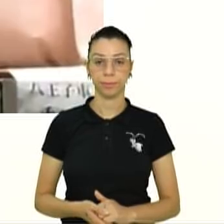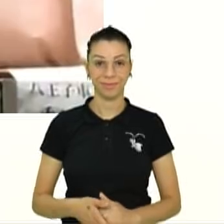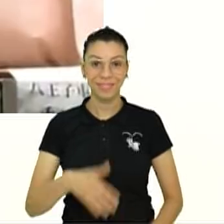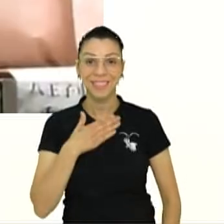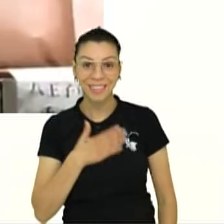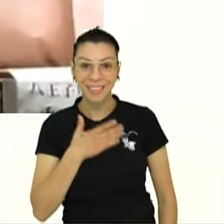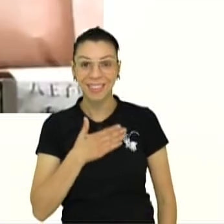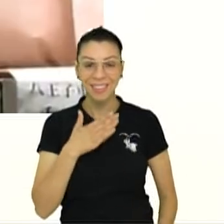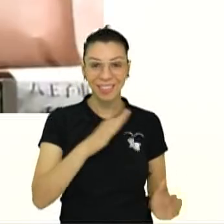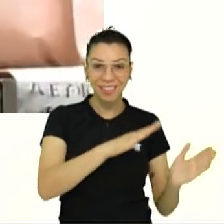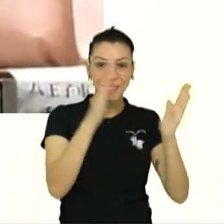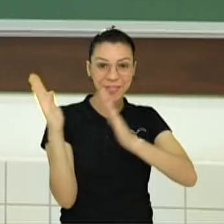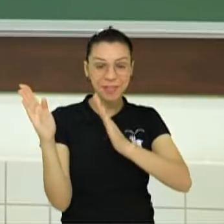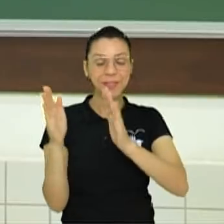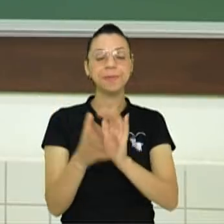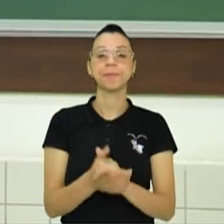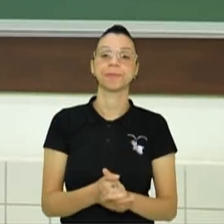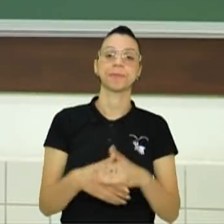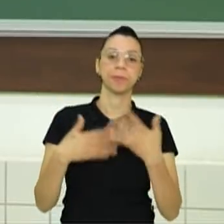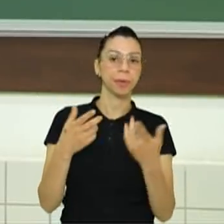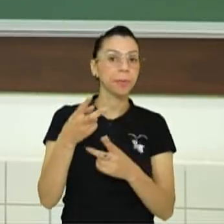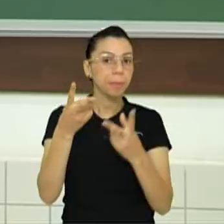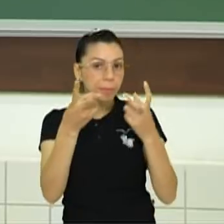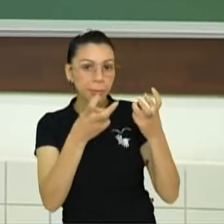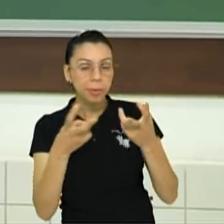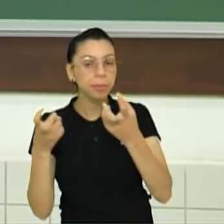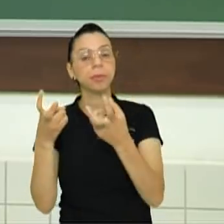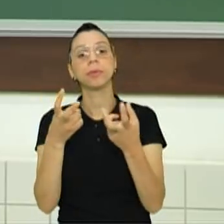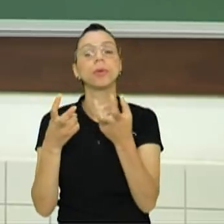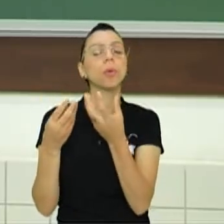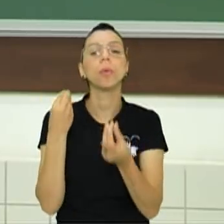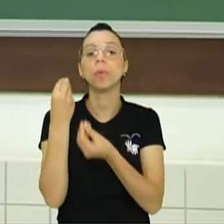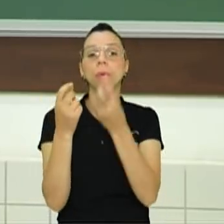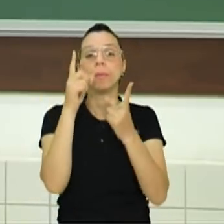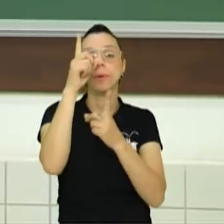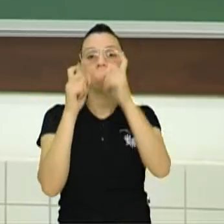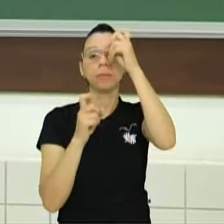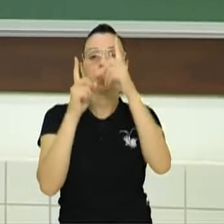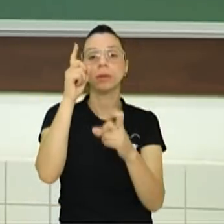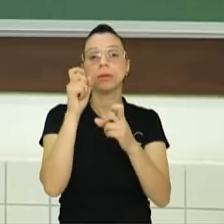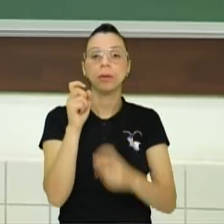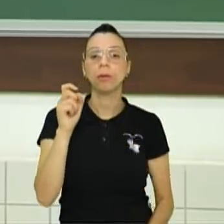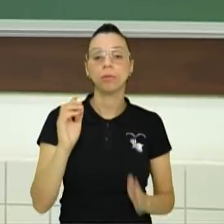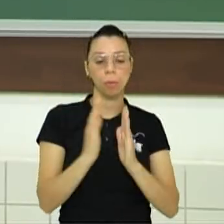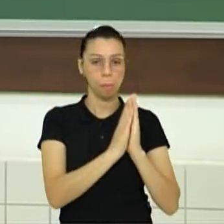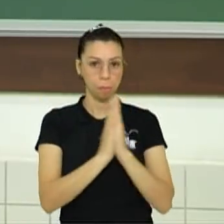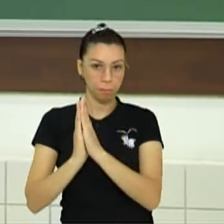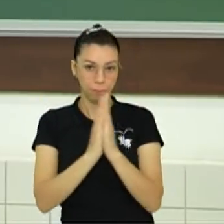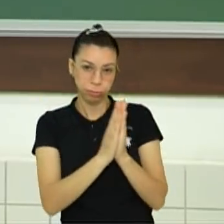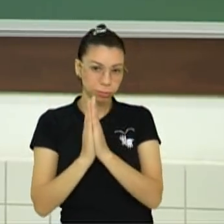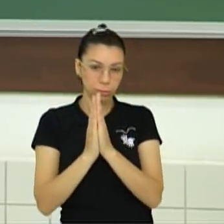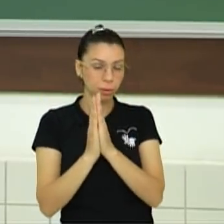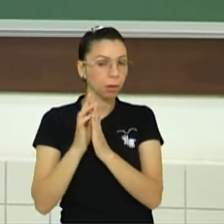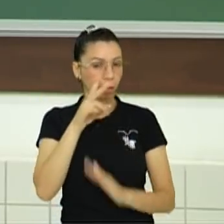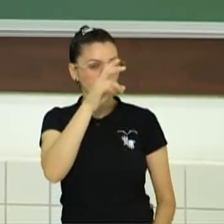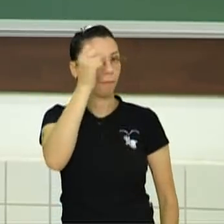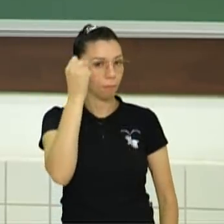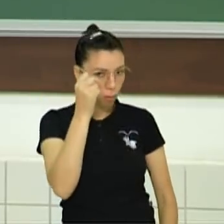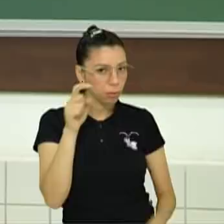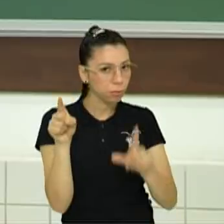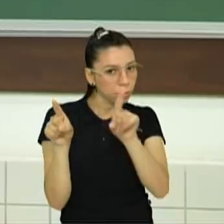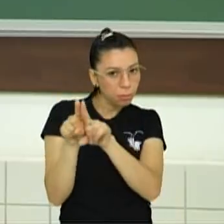Gostaram do vídeo? Vocês viram a expressão facial do boneco, que é bem carregada